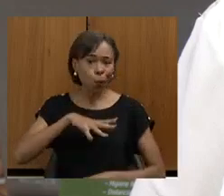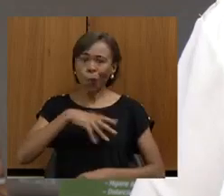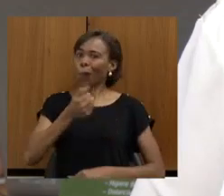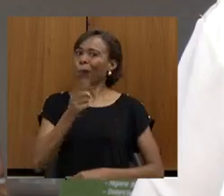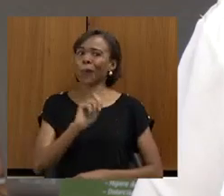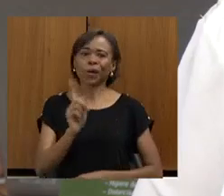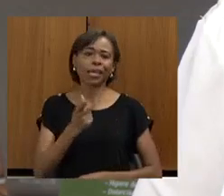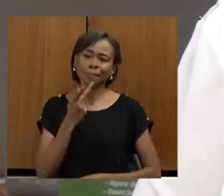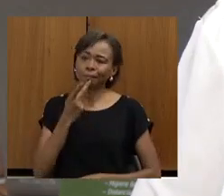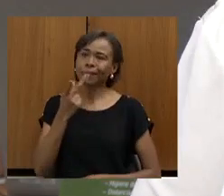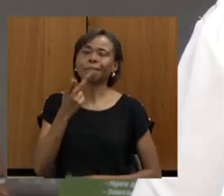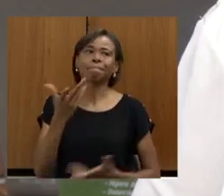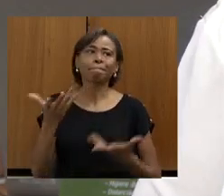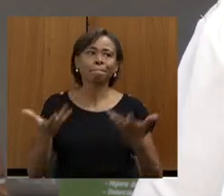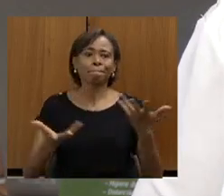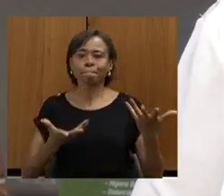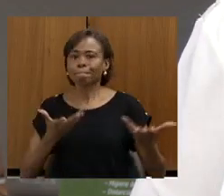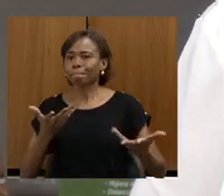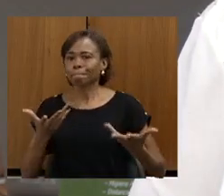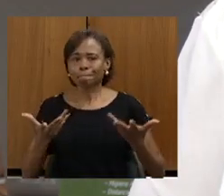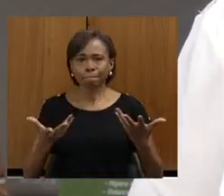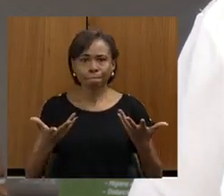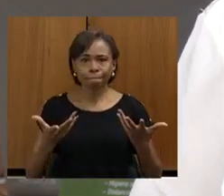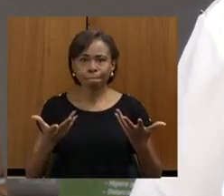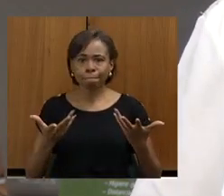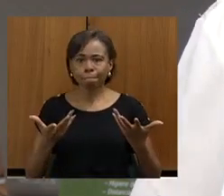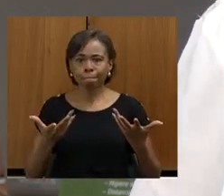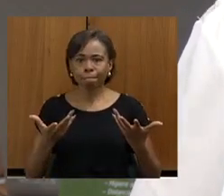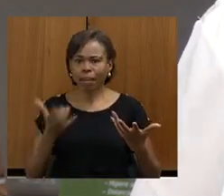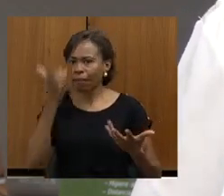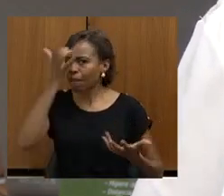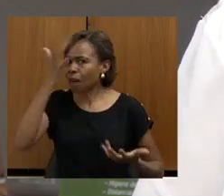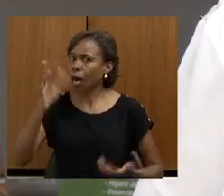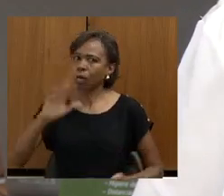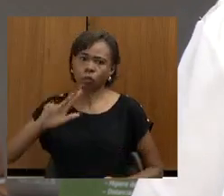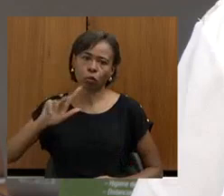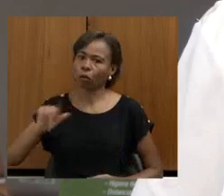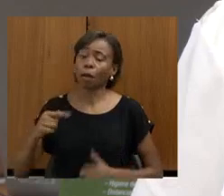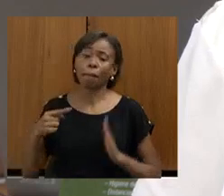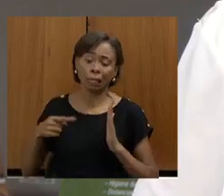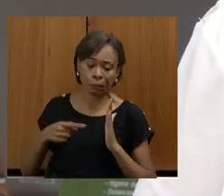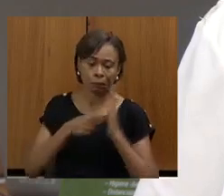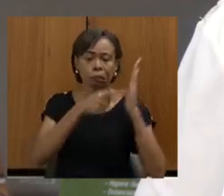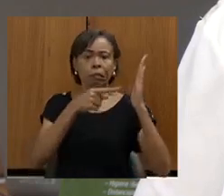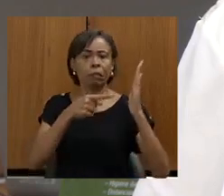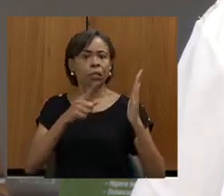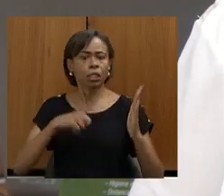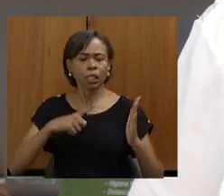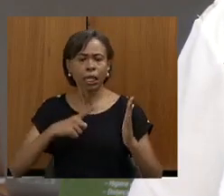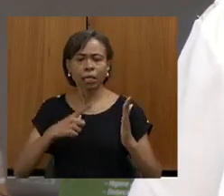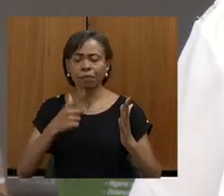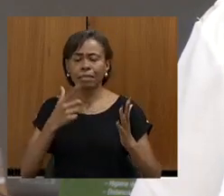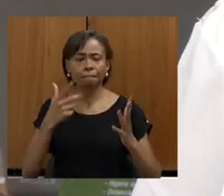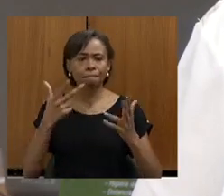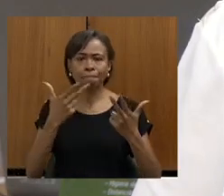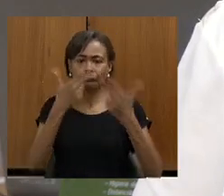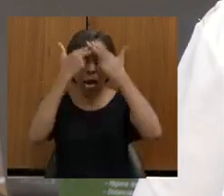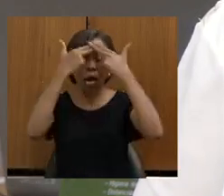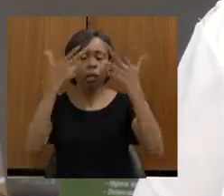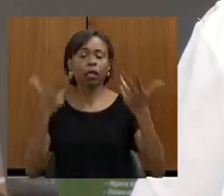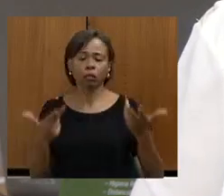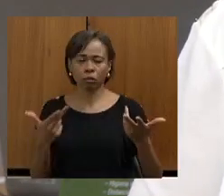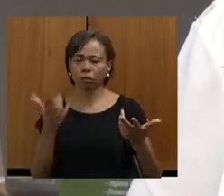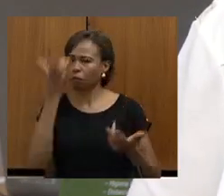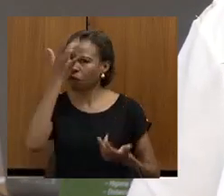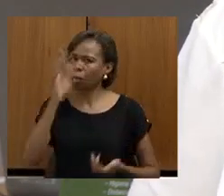prosseguir porque não é fácil você ser apontado, você ser marcado. Na região